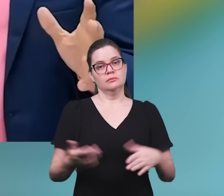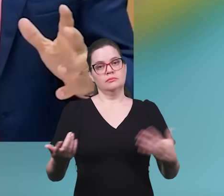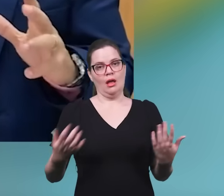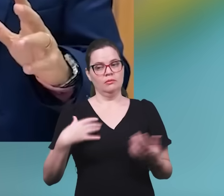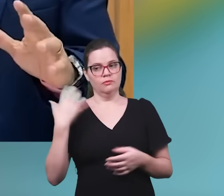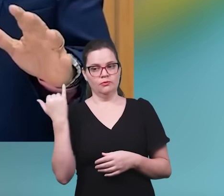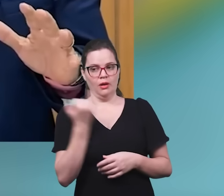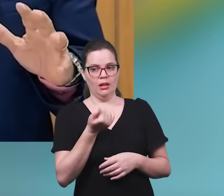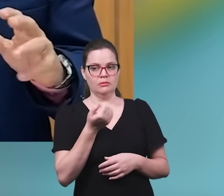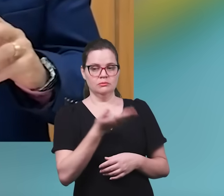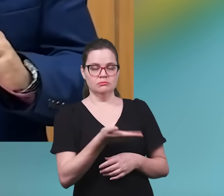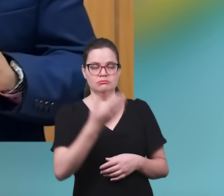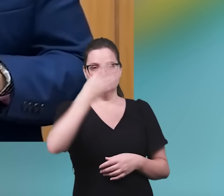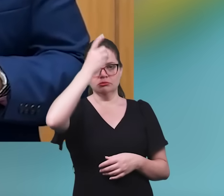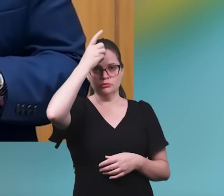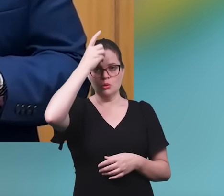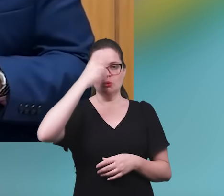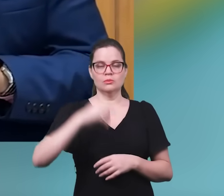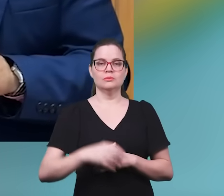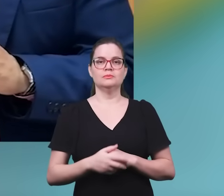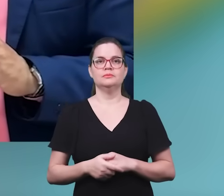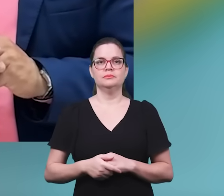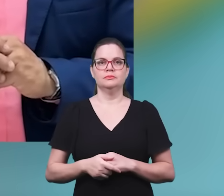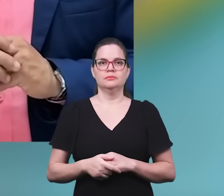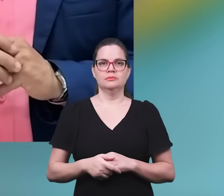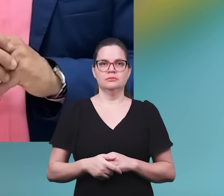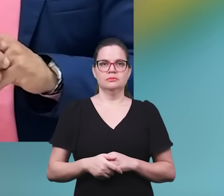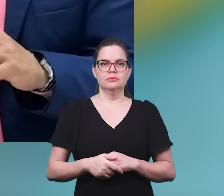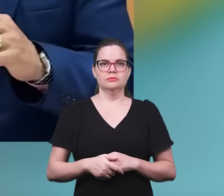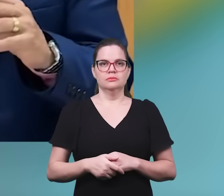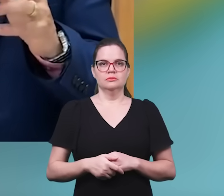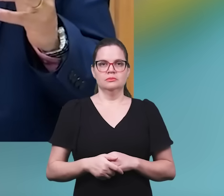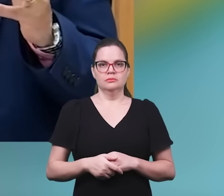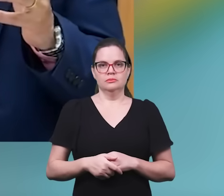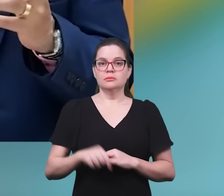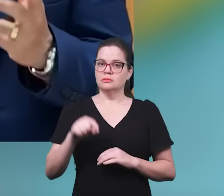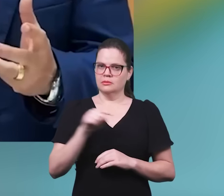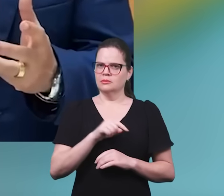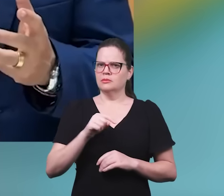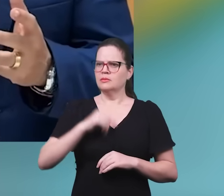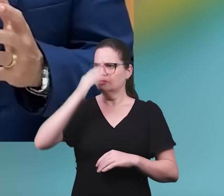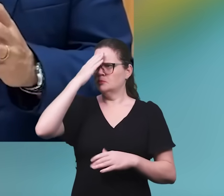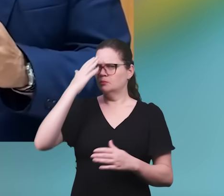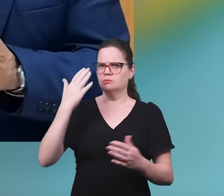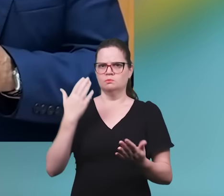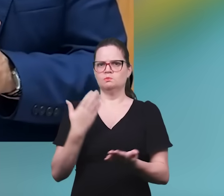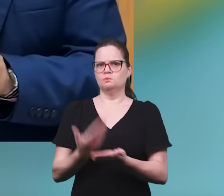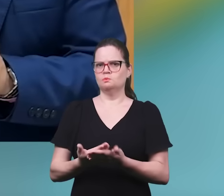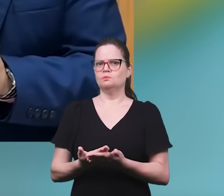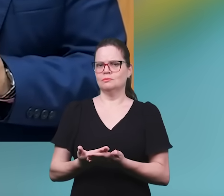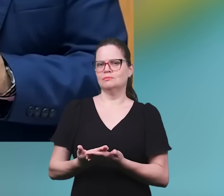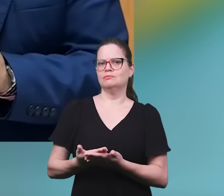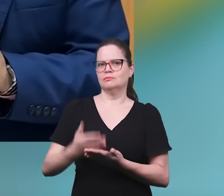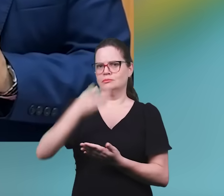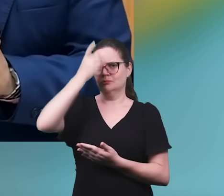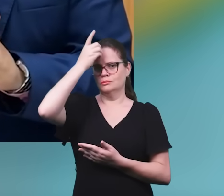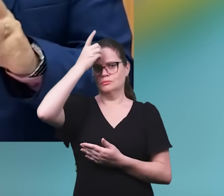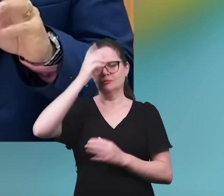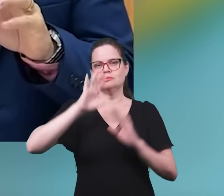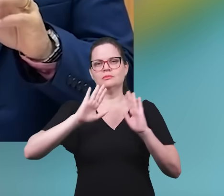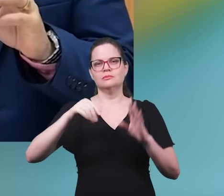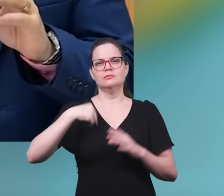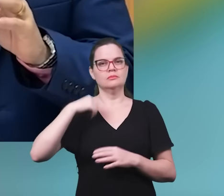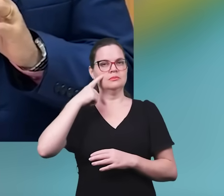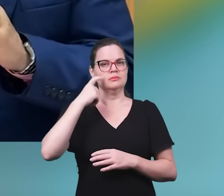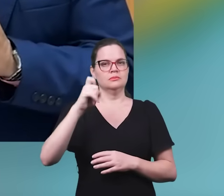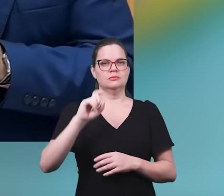nós entregamos ali o dom espiritual, ele deu crédito àquele dom, mas